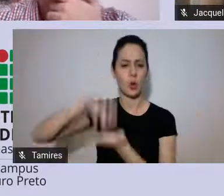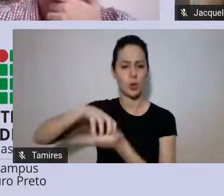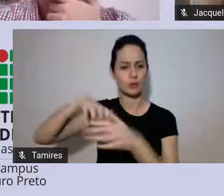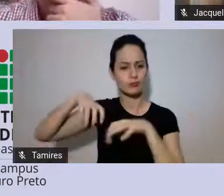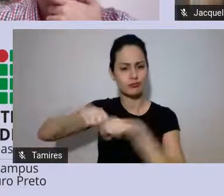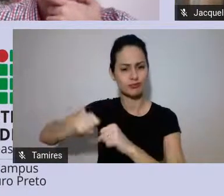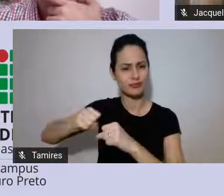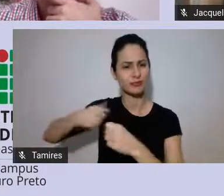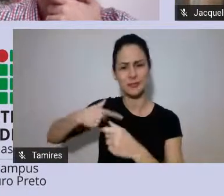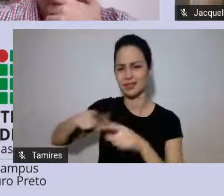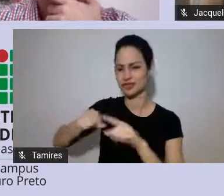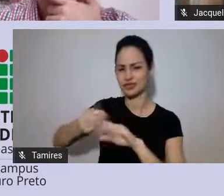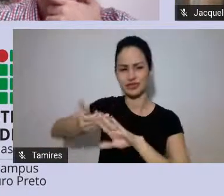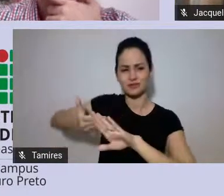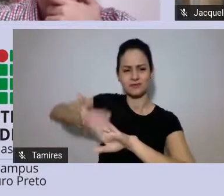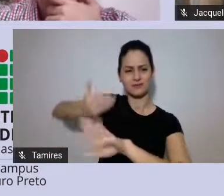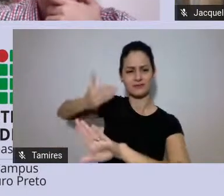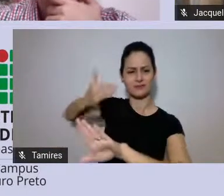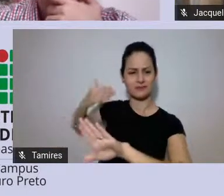a gente tem que ser também